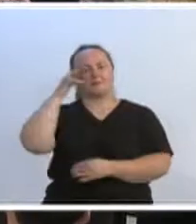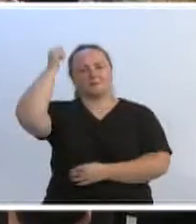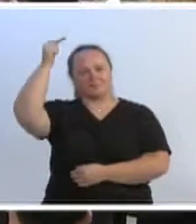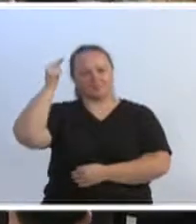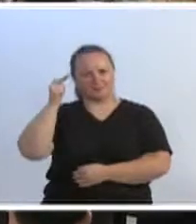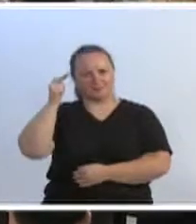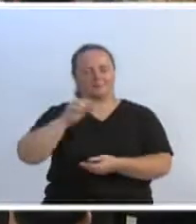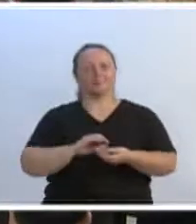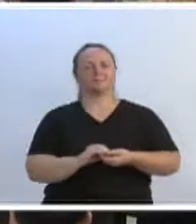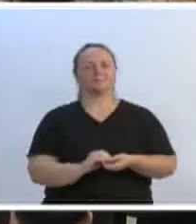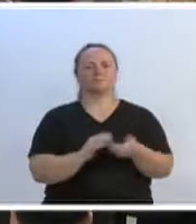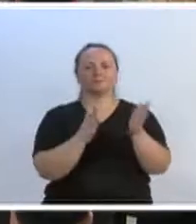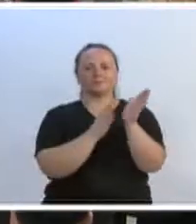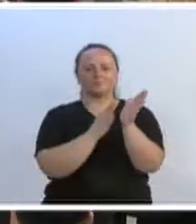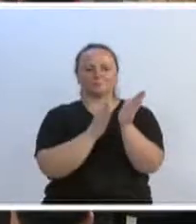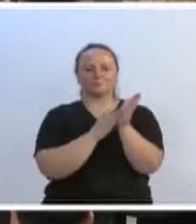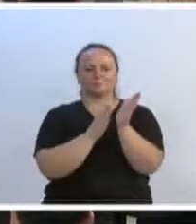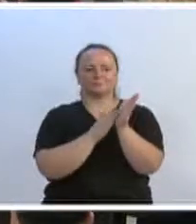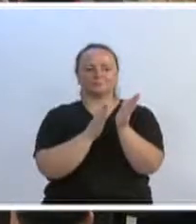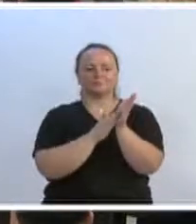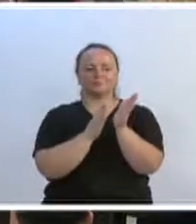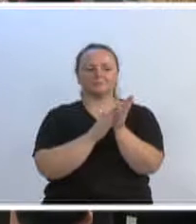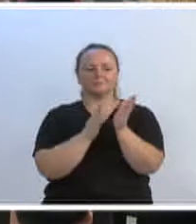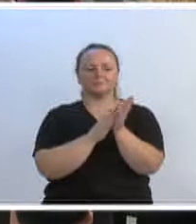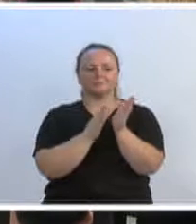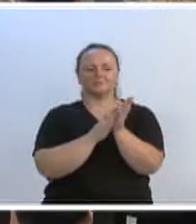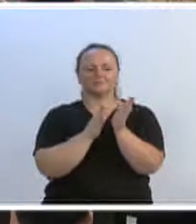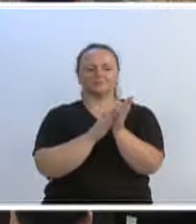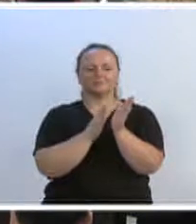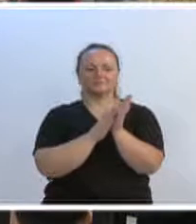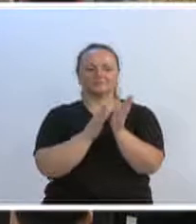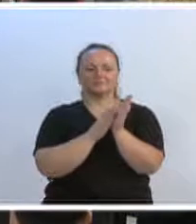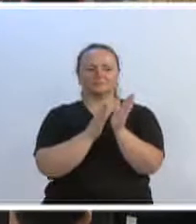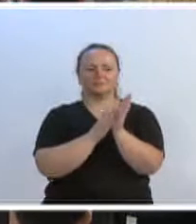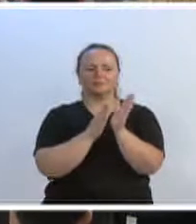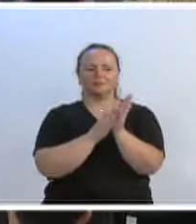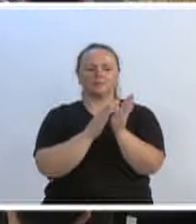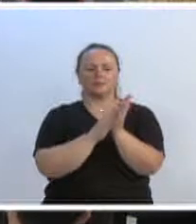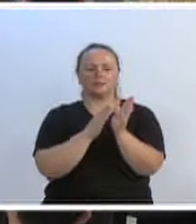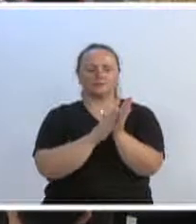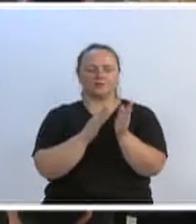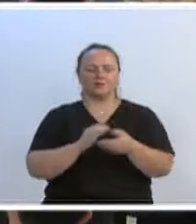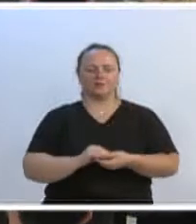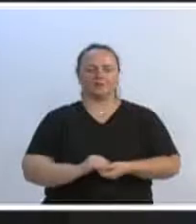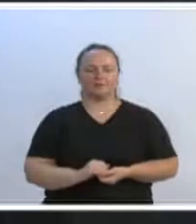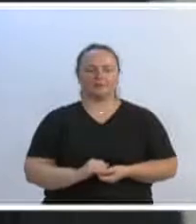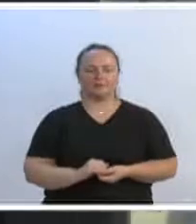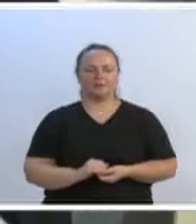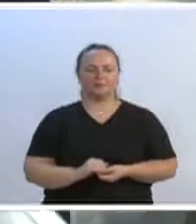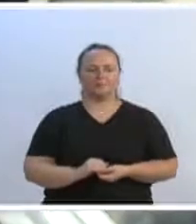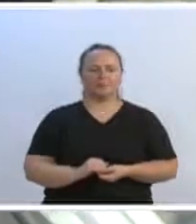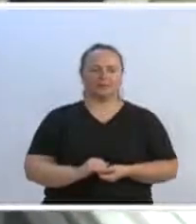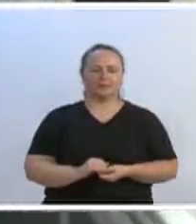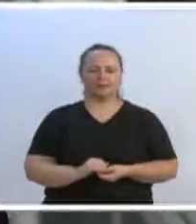Senhor Ivo Hadlich, ex-vereador, ex-presidente da Fundação Cultural de Blumenau, ex-presidente desta casa também.